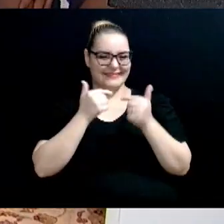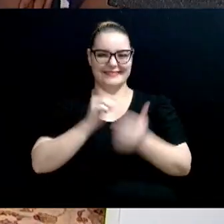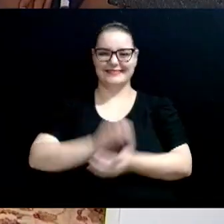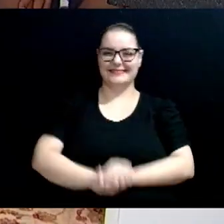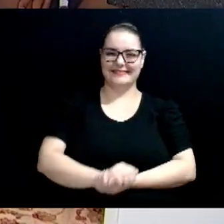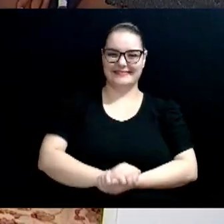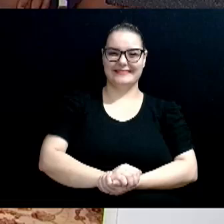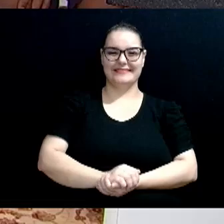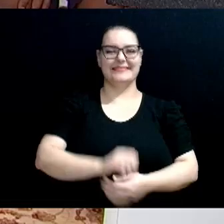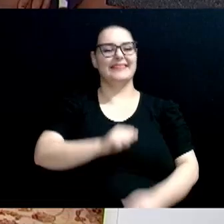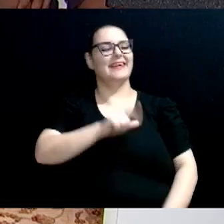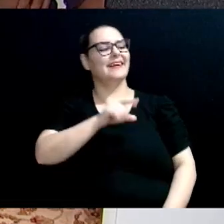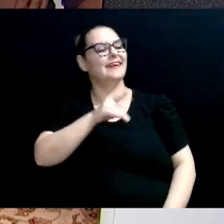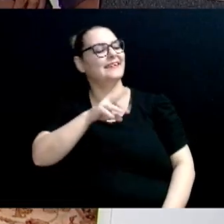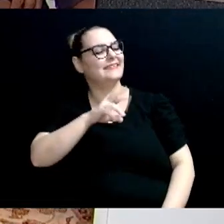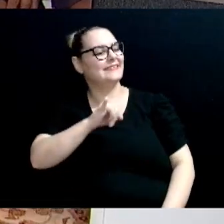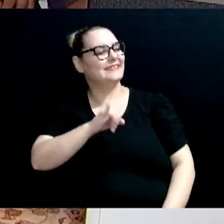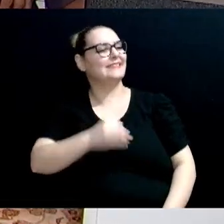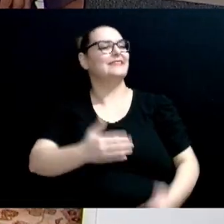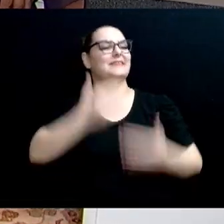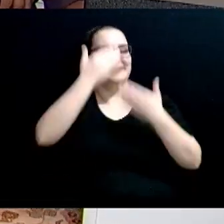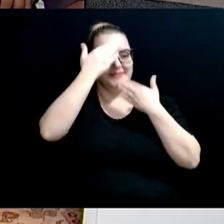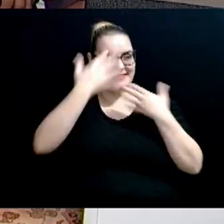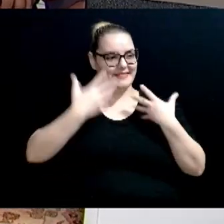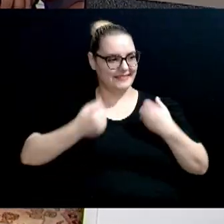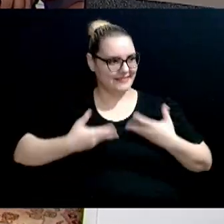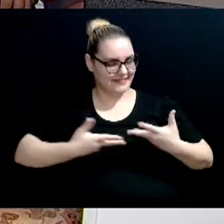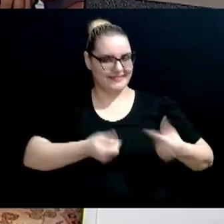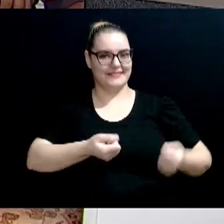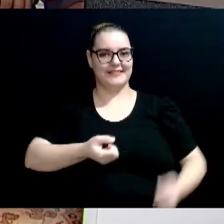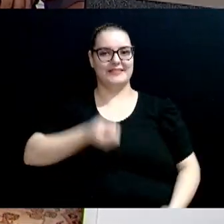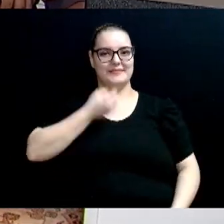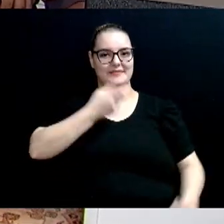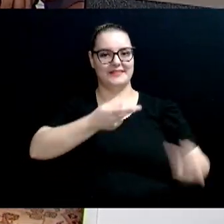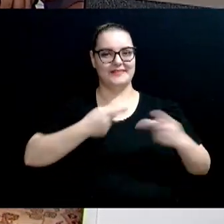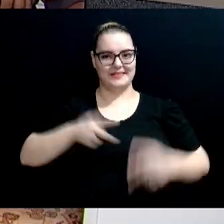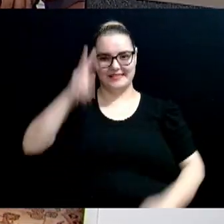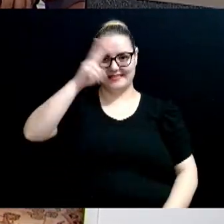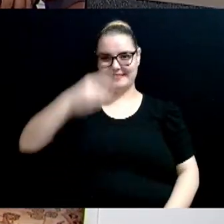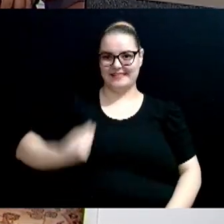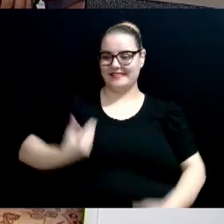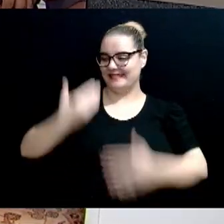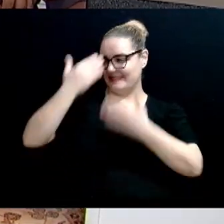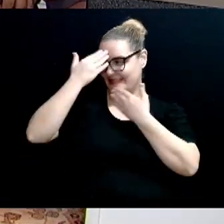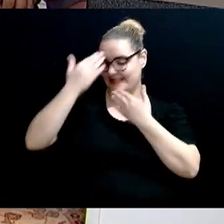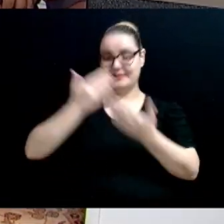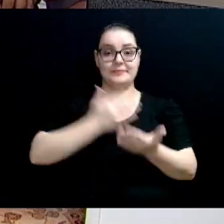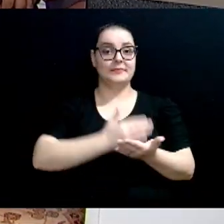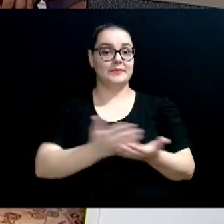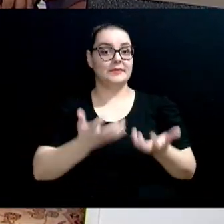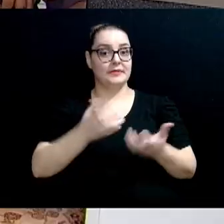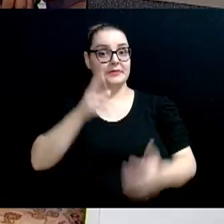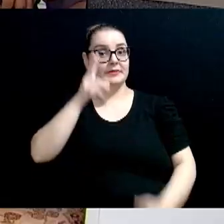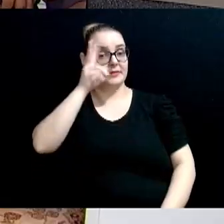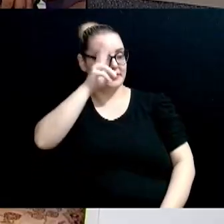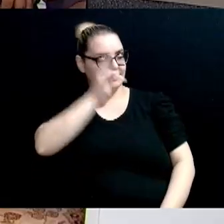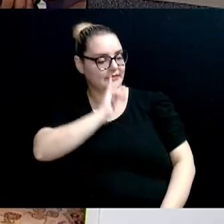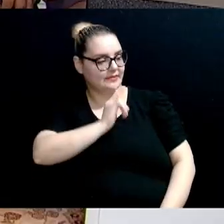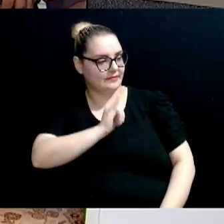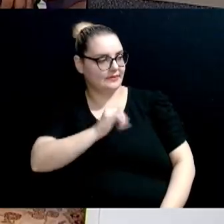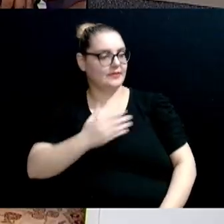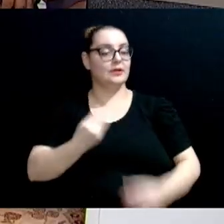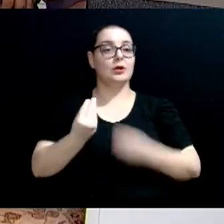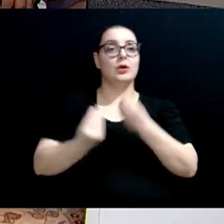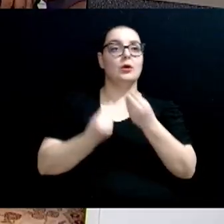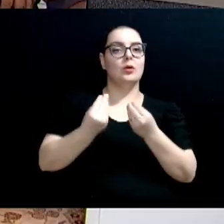Audrey, muito obrigada por aceitar nosso convite. Seja bem-vinda ao Histórias de Vida. Obrigada. Para começar, eu queria que você contasse um pouco pra gente como que